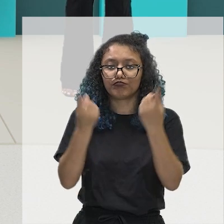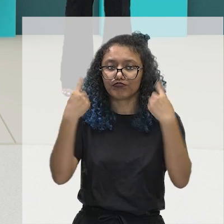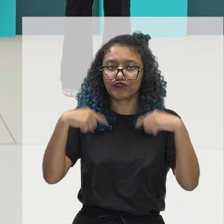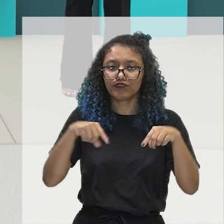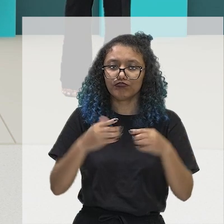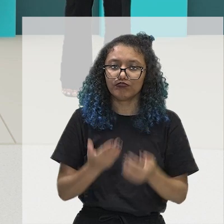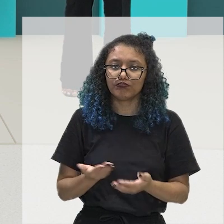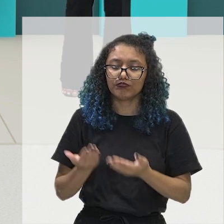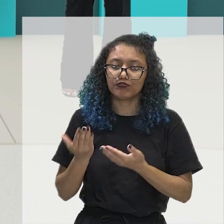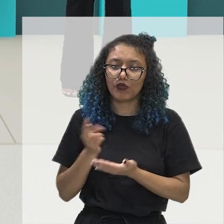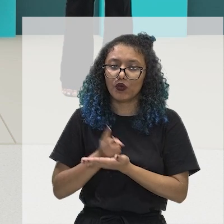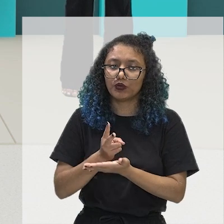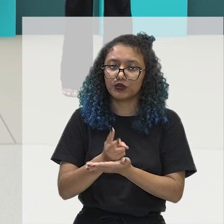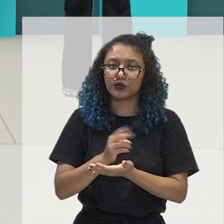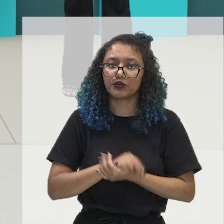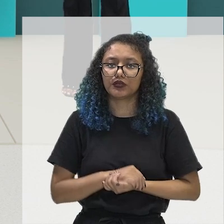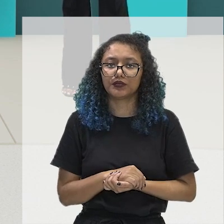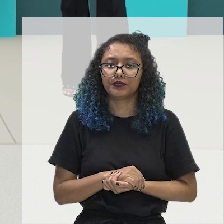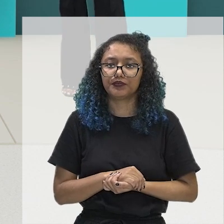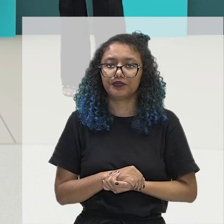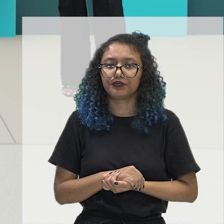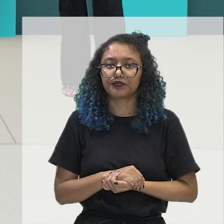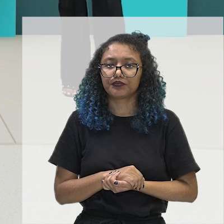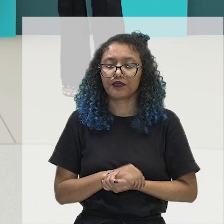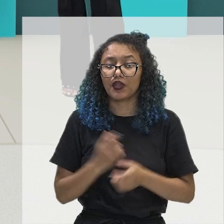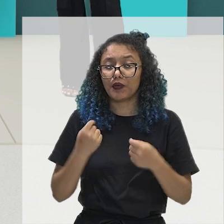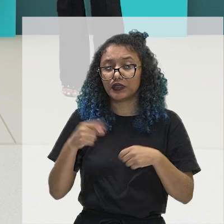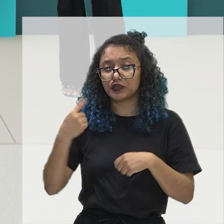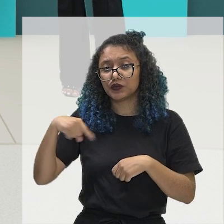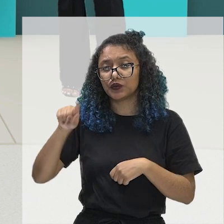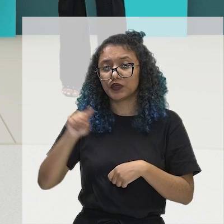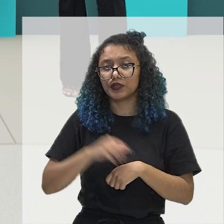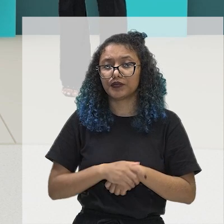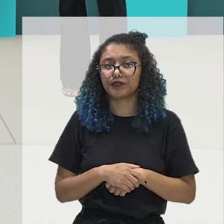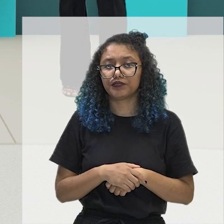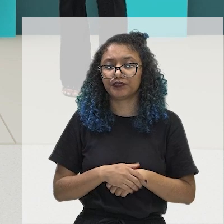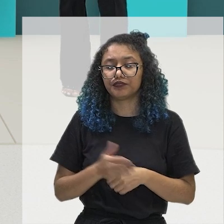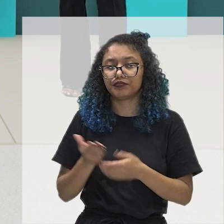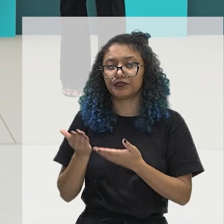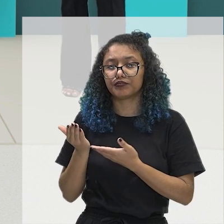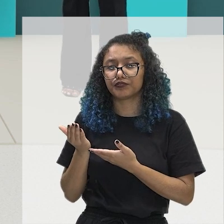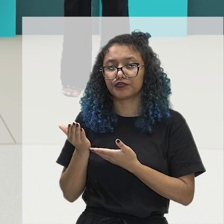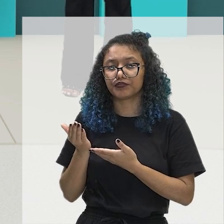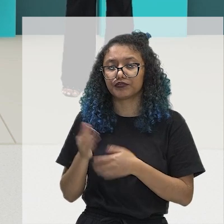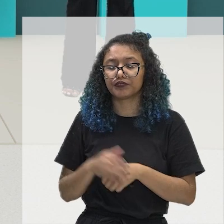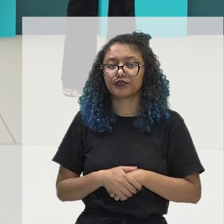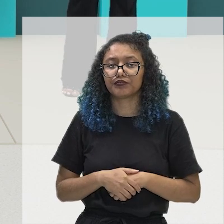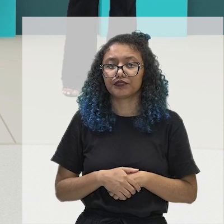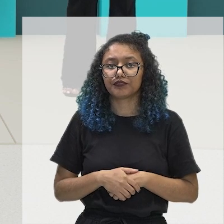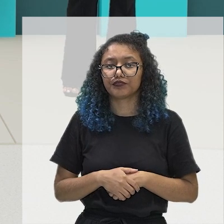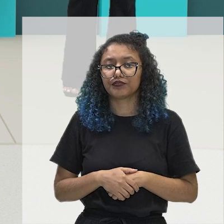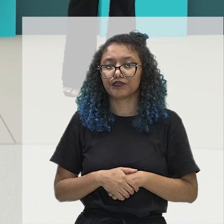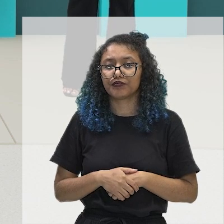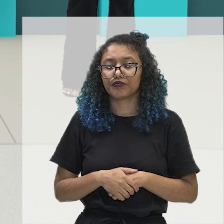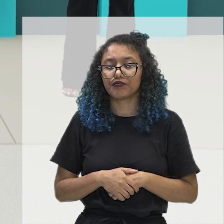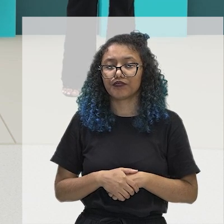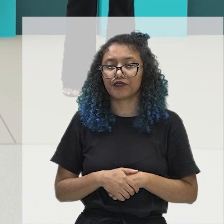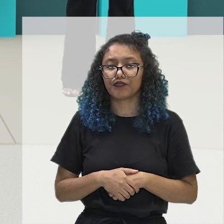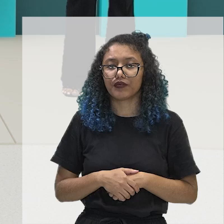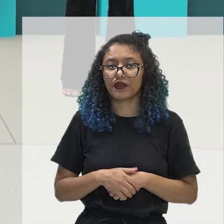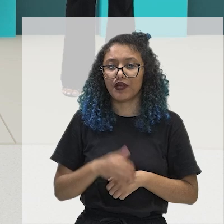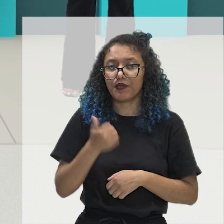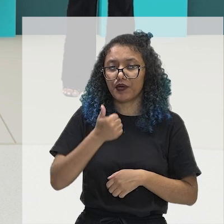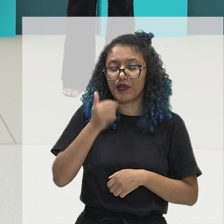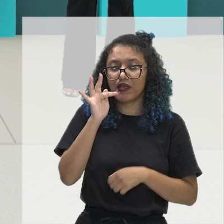ok? Vamos então em frente, olha só. Tenho que ir. I have to go. I have to go.